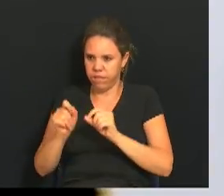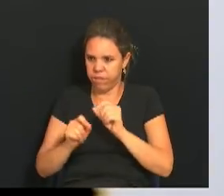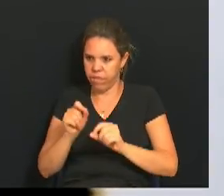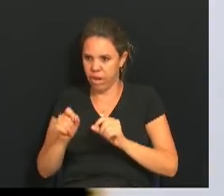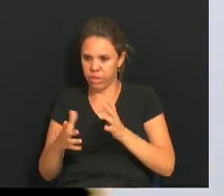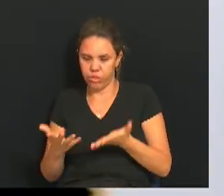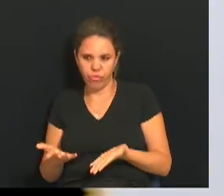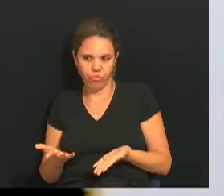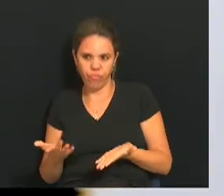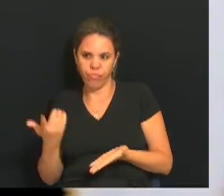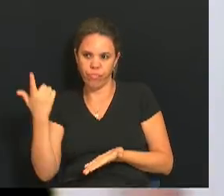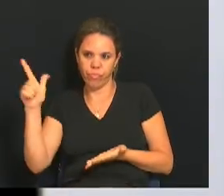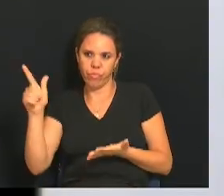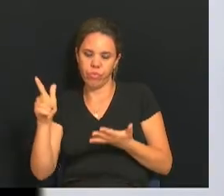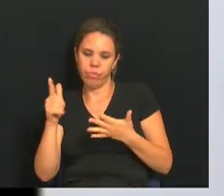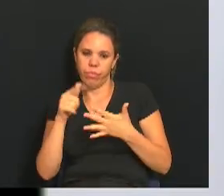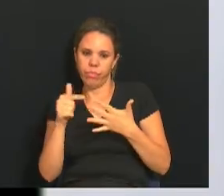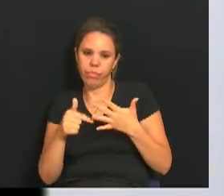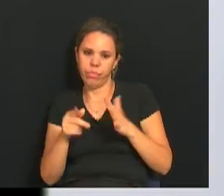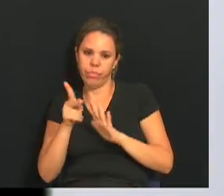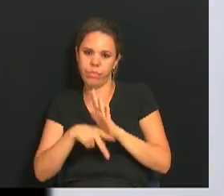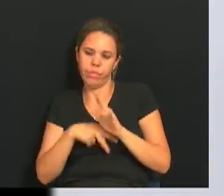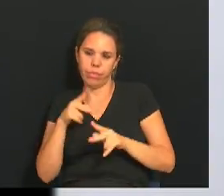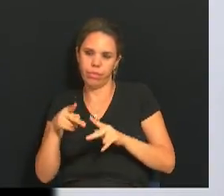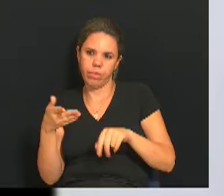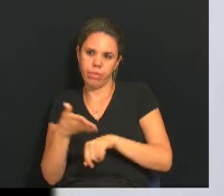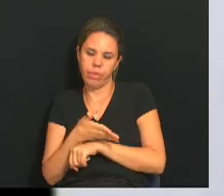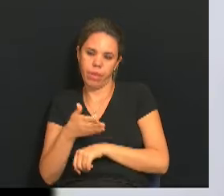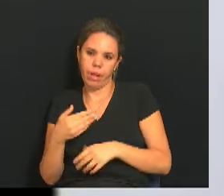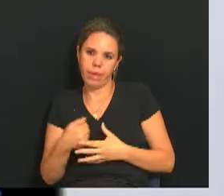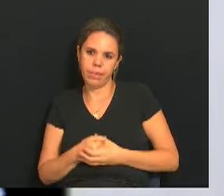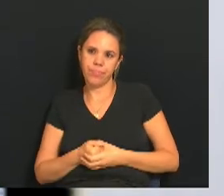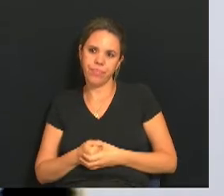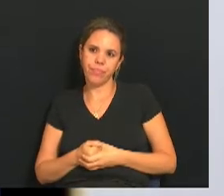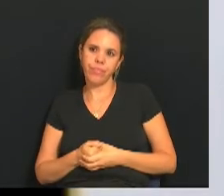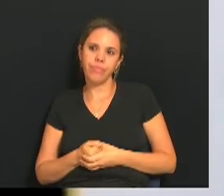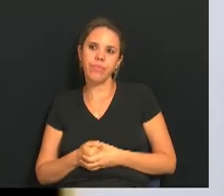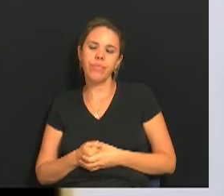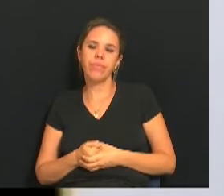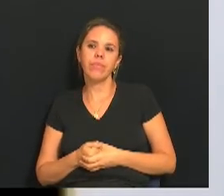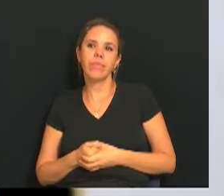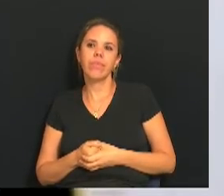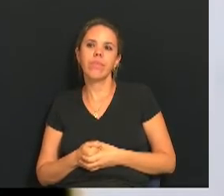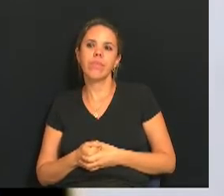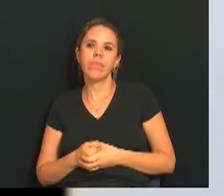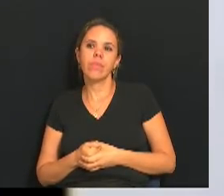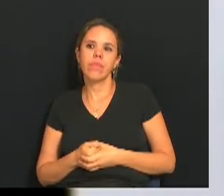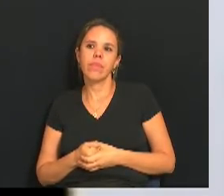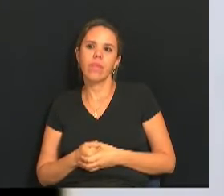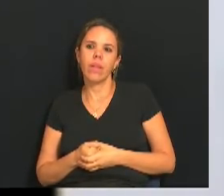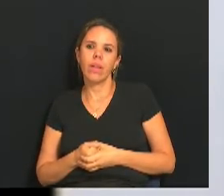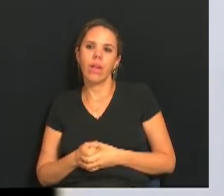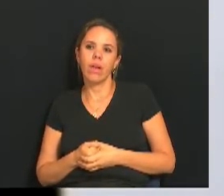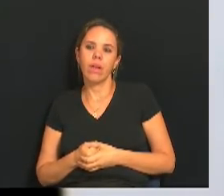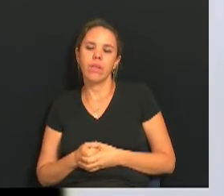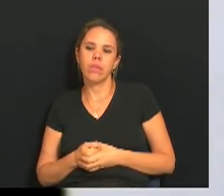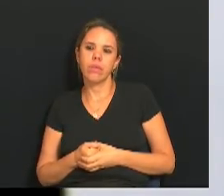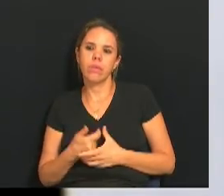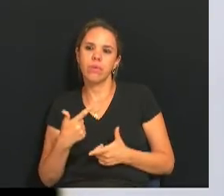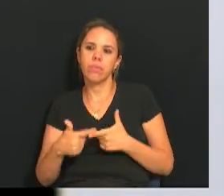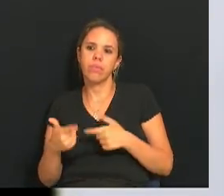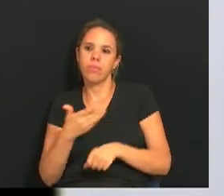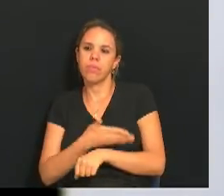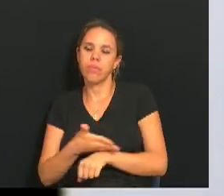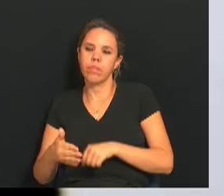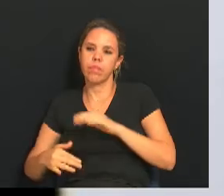E outros, além de ter participado desse processo, participou de um processo viciado na